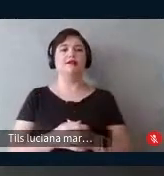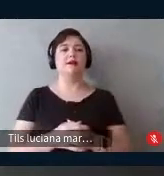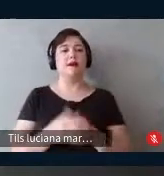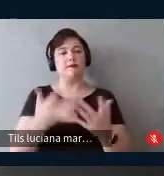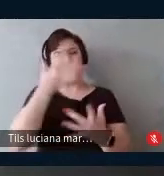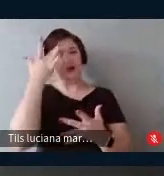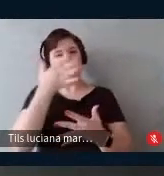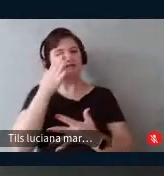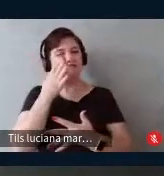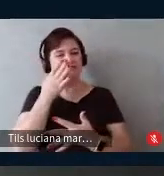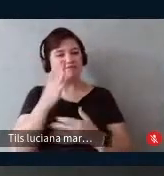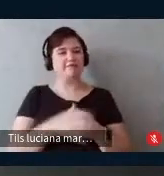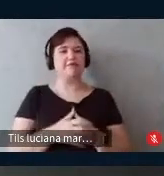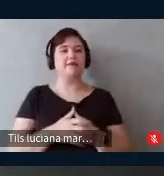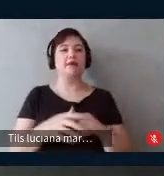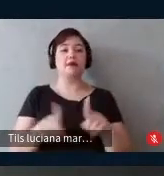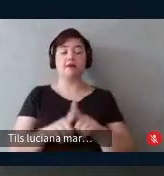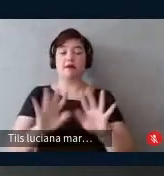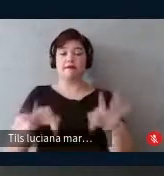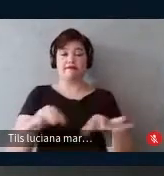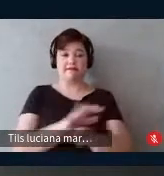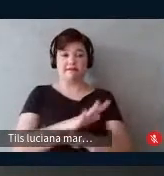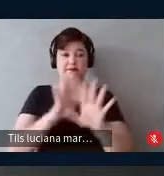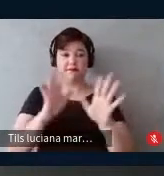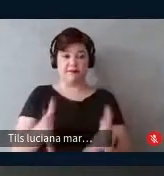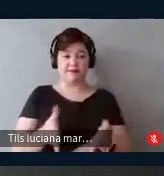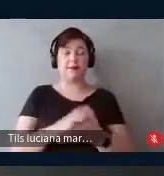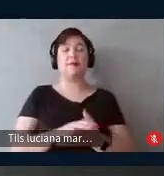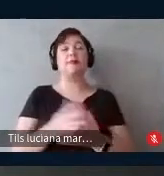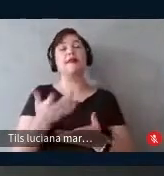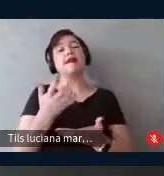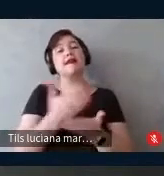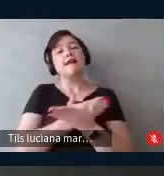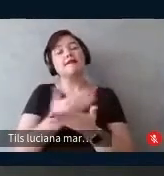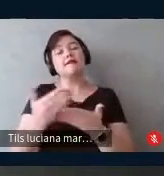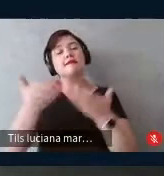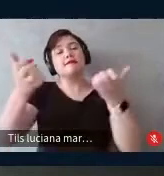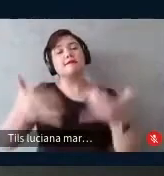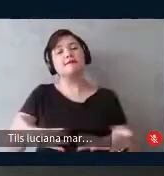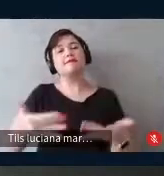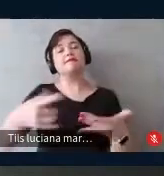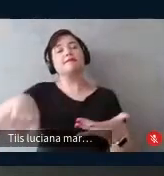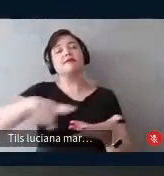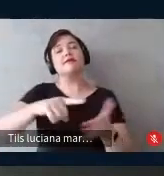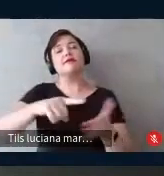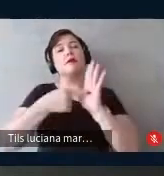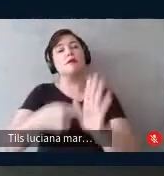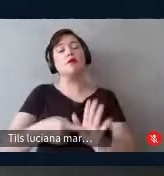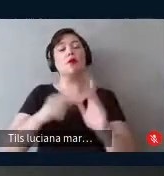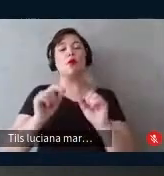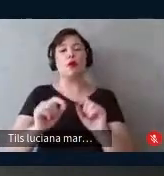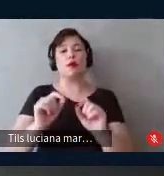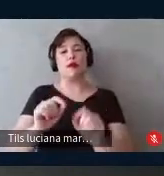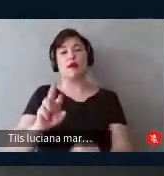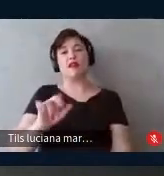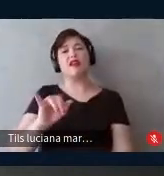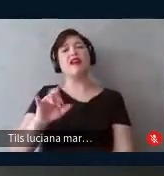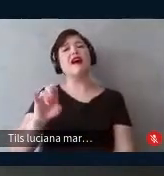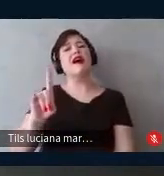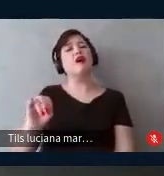E, tendo dito isso, eu queria começar apresentando a... Ricardo, só não estou